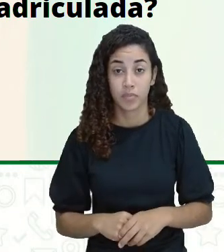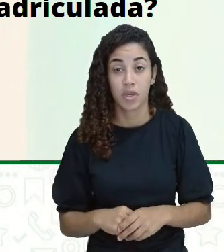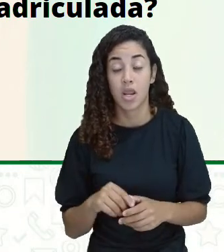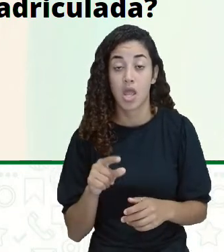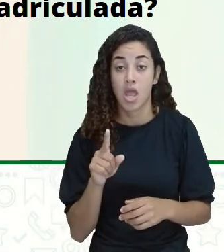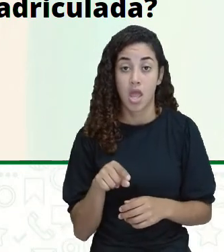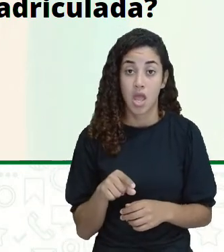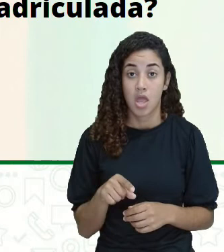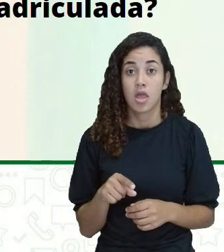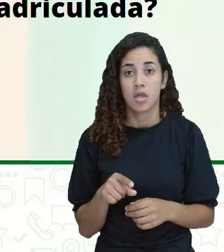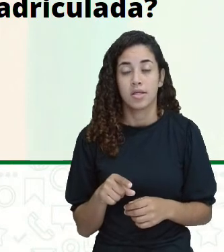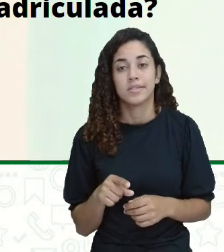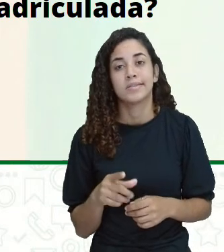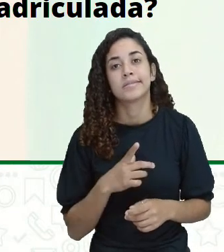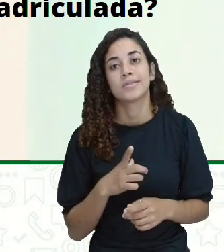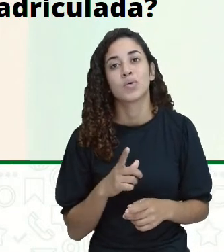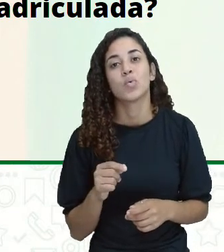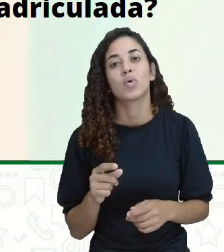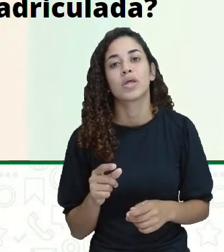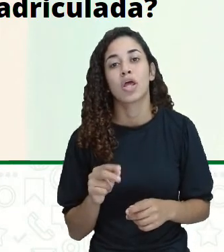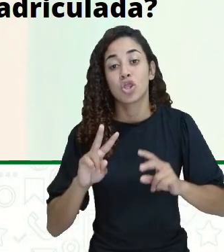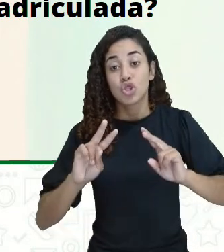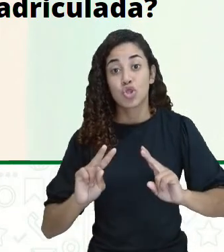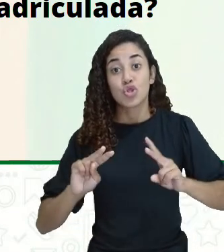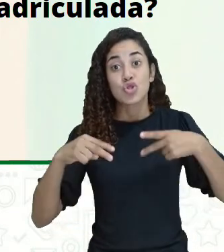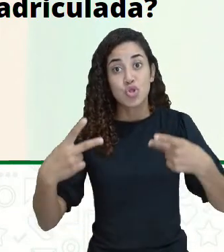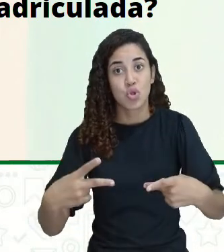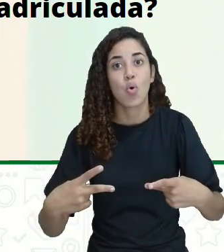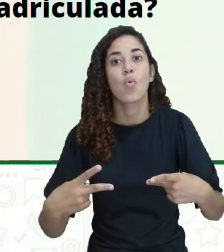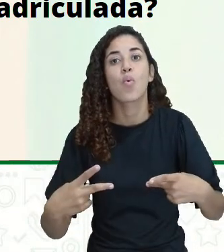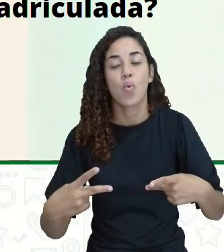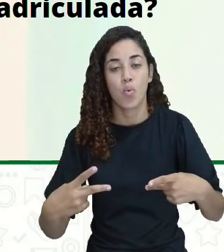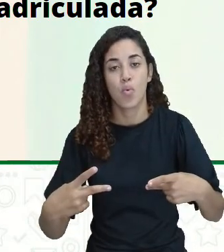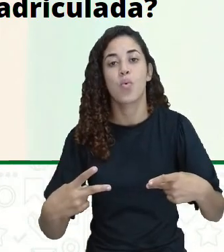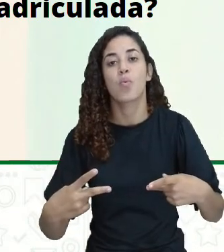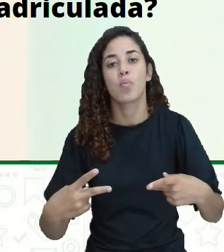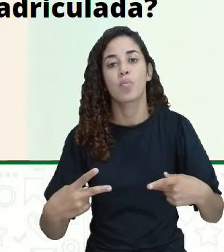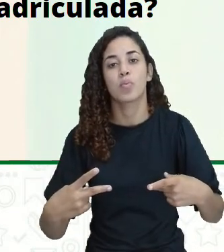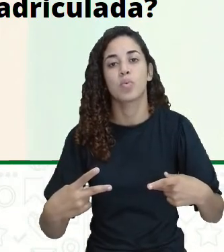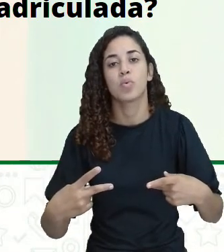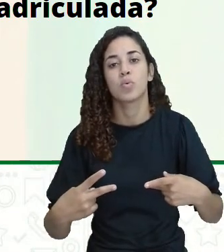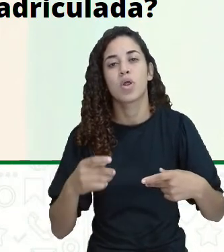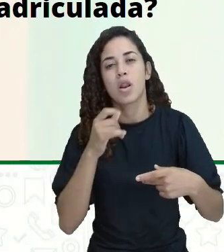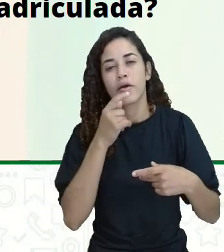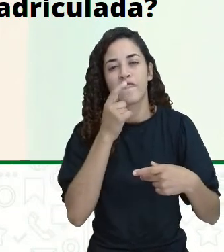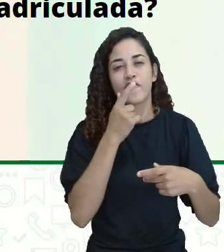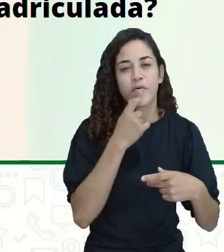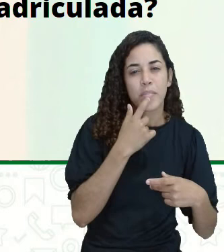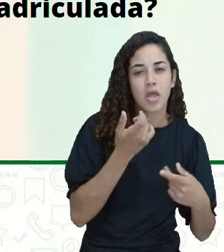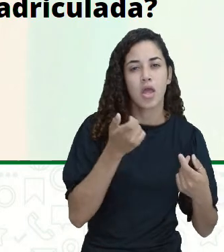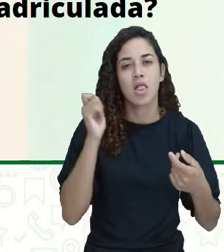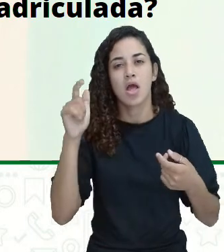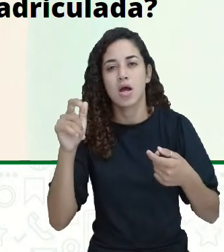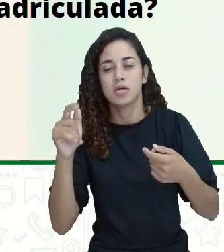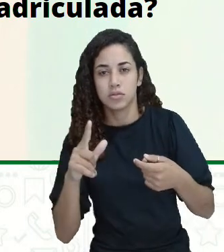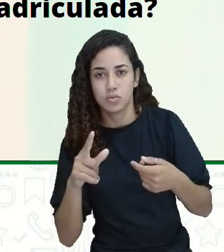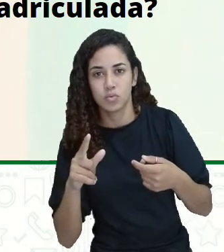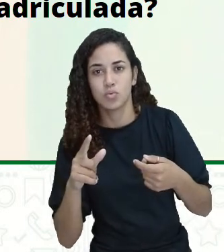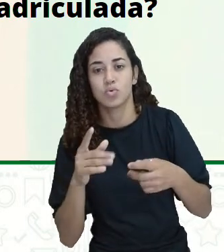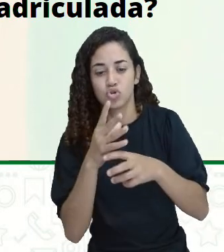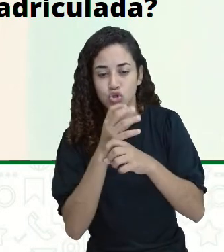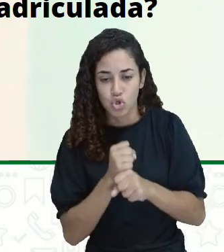ele tem exatamente o dobro da medida do vermelho e do